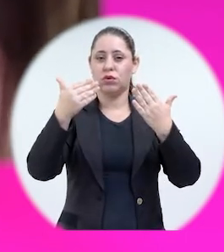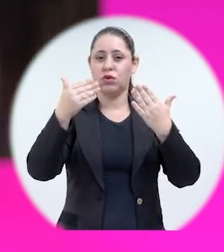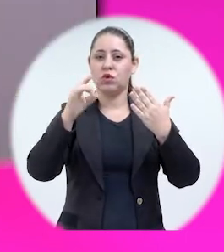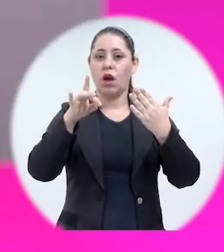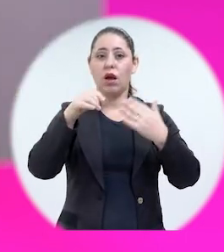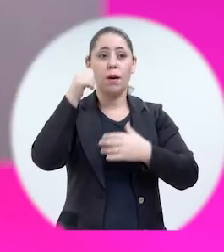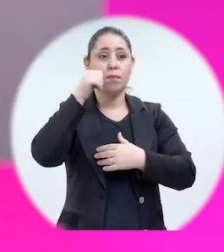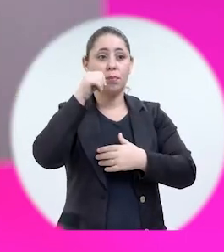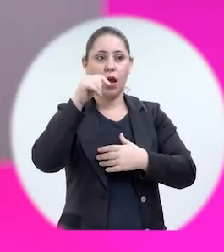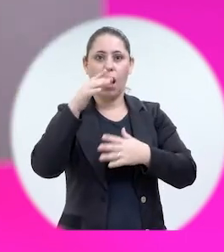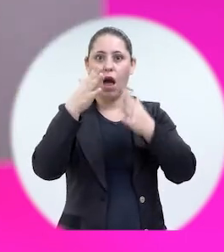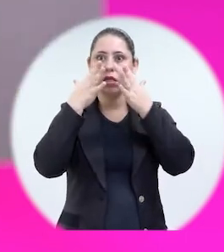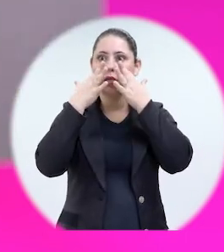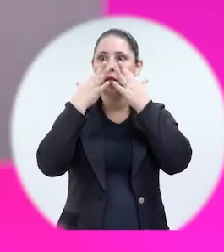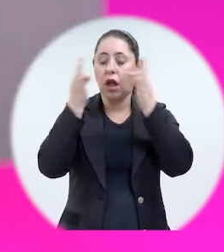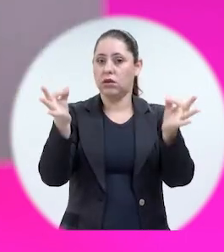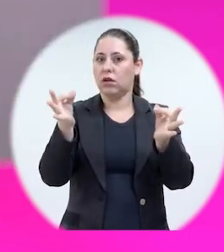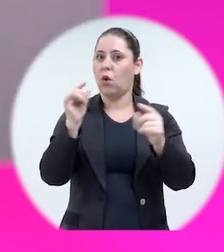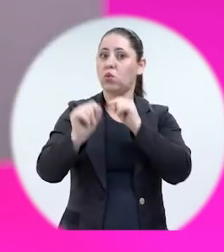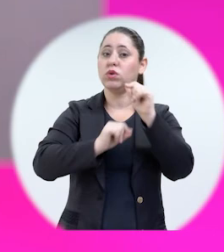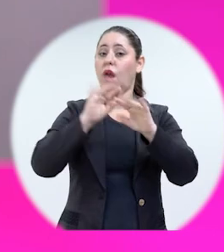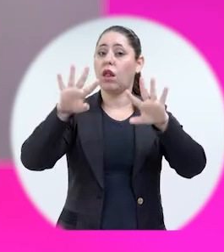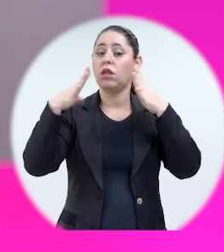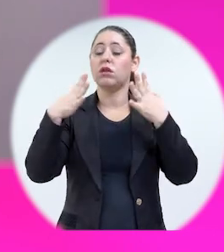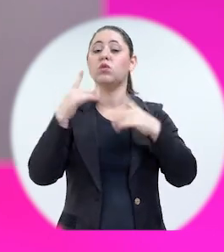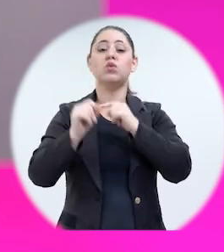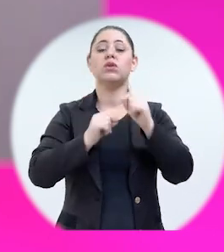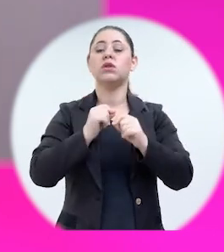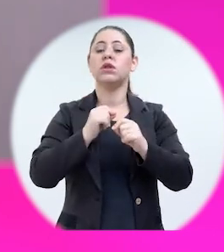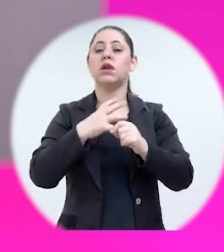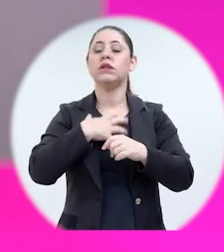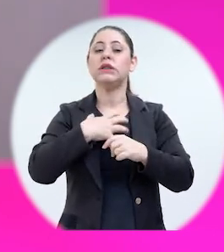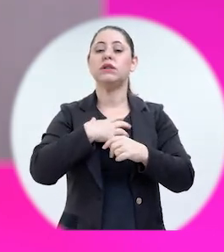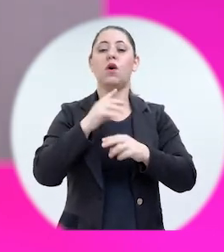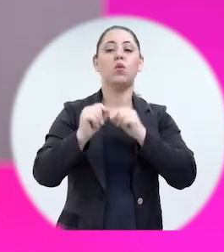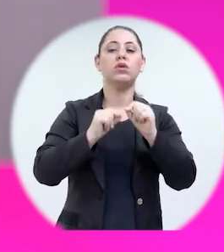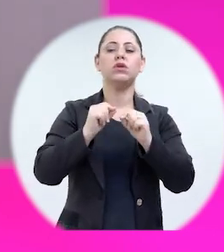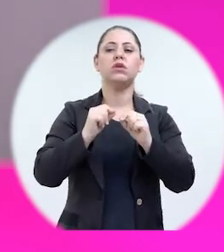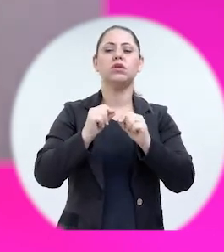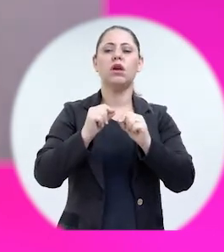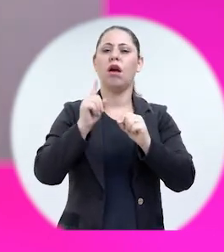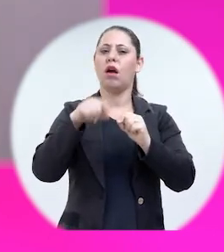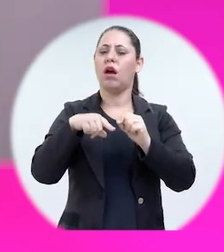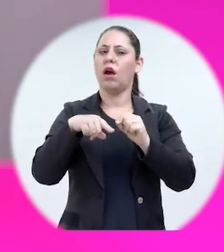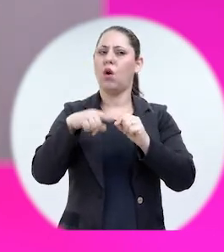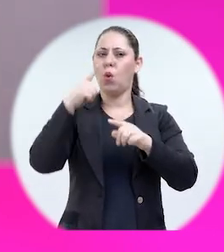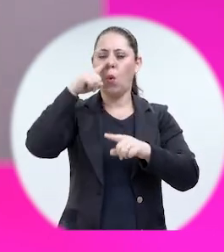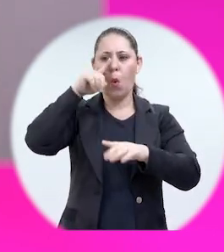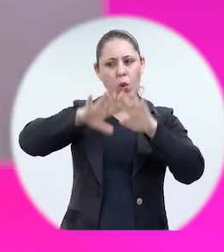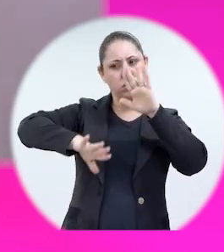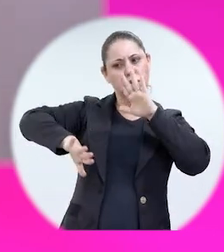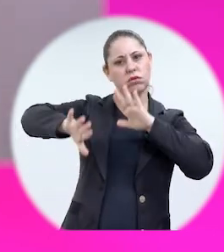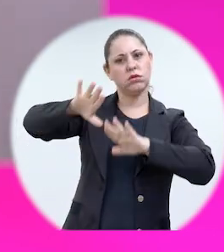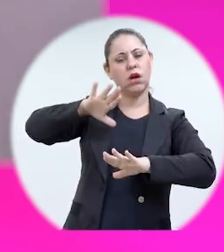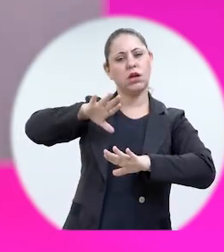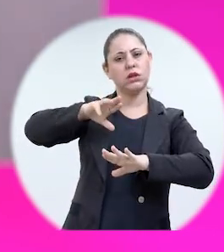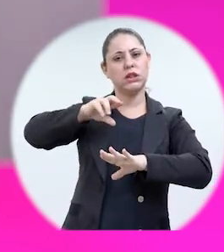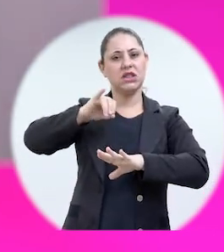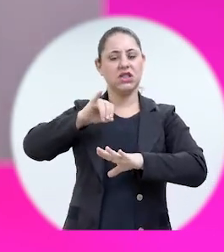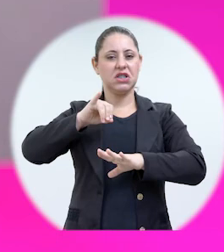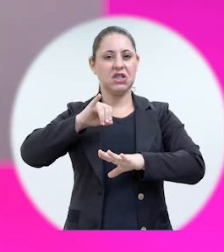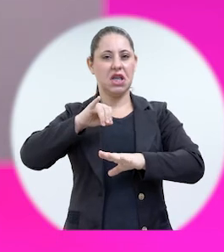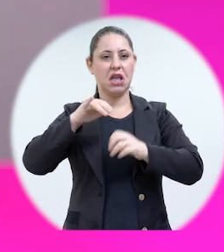violência psicológica, então que as mulheres fiquem muito atentas em relação aos sinais, como a Melânia disse, né? Tome